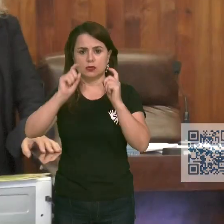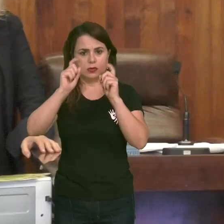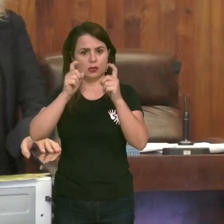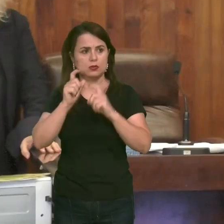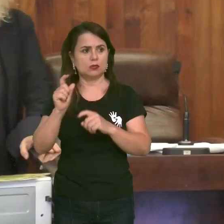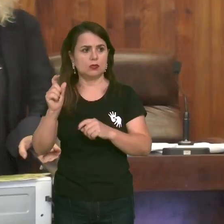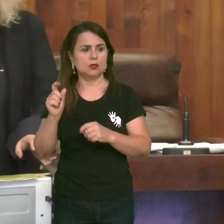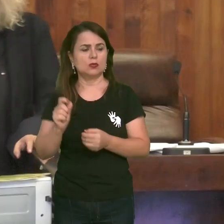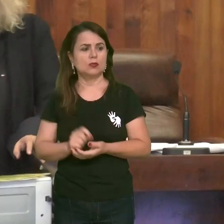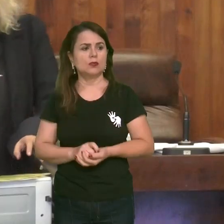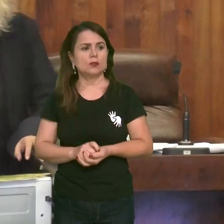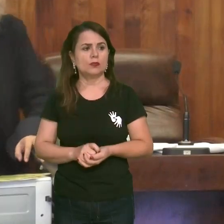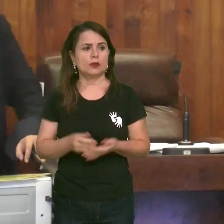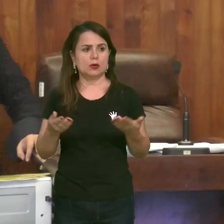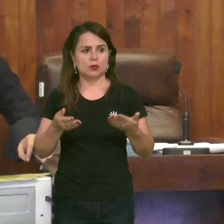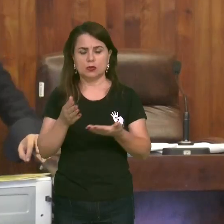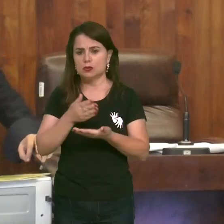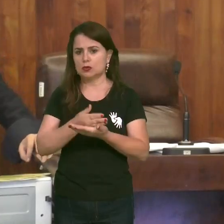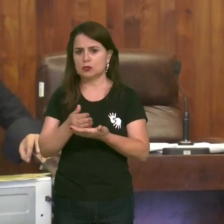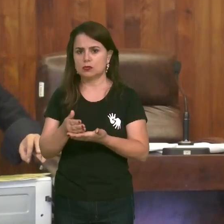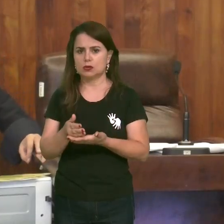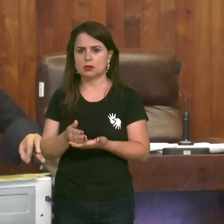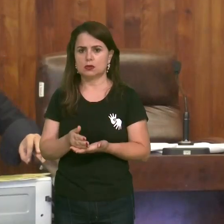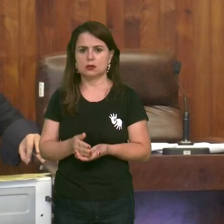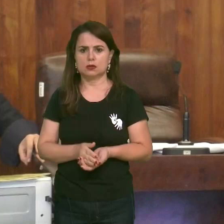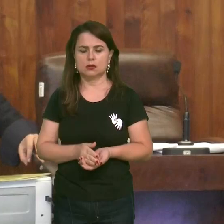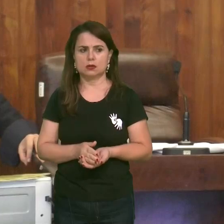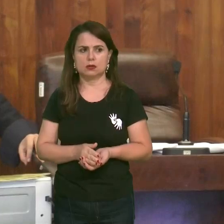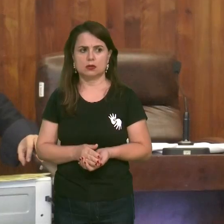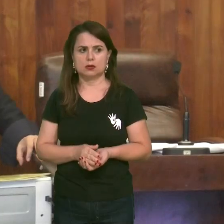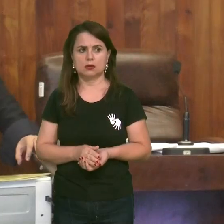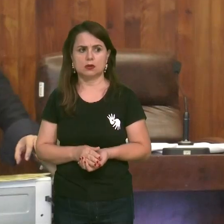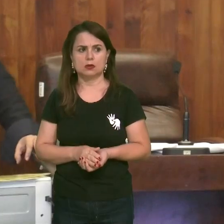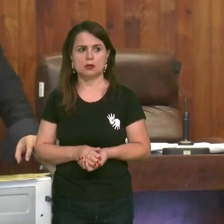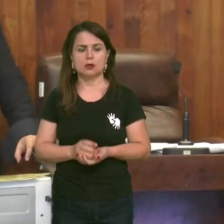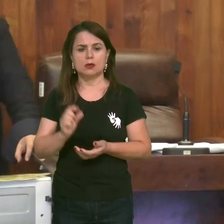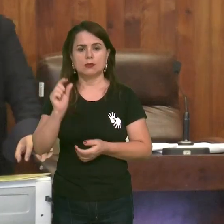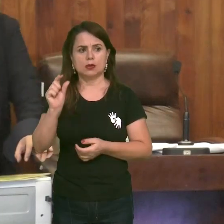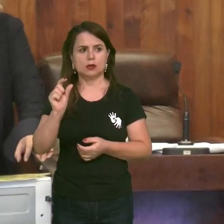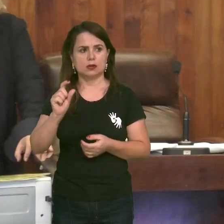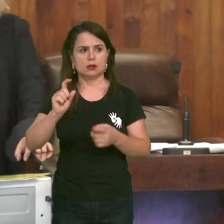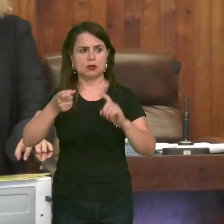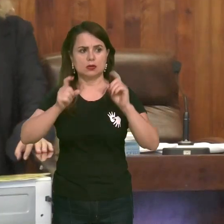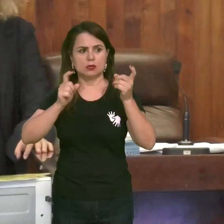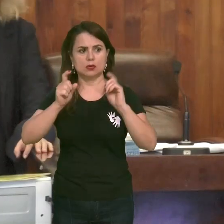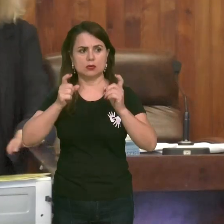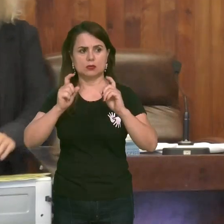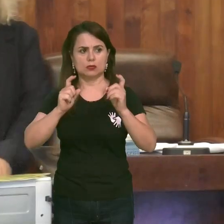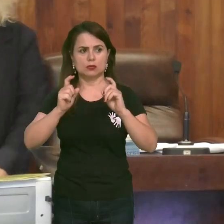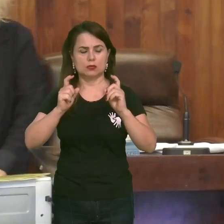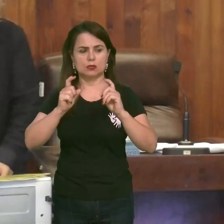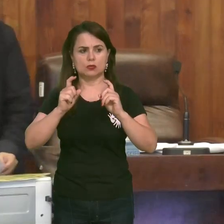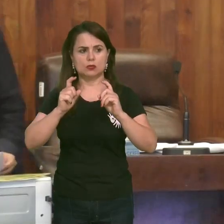expediente e passemos direto ao pequeno expediente